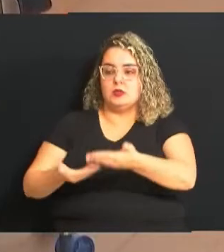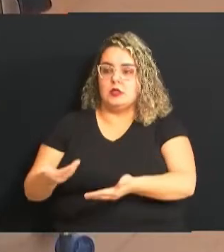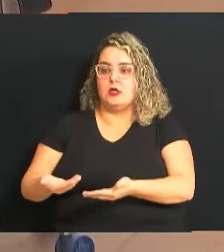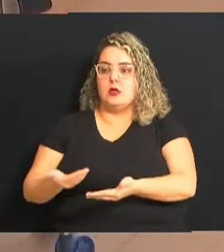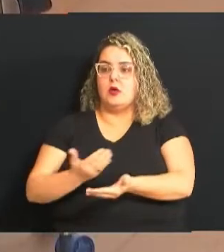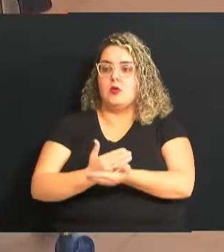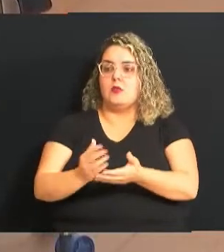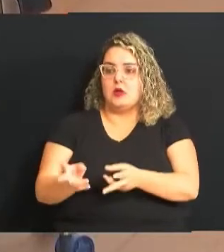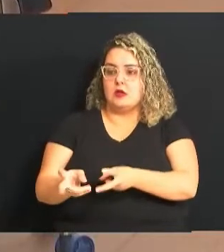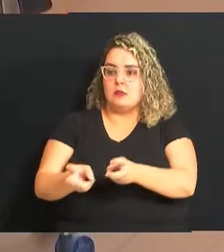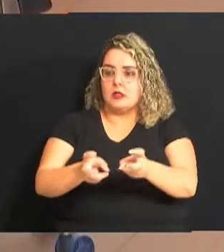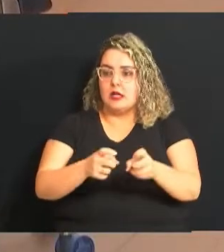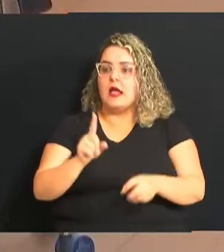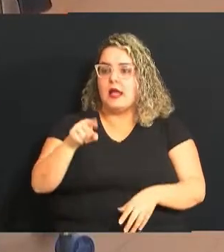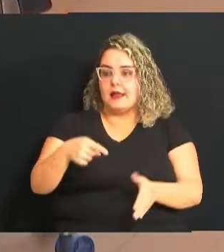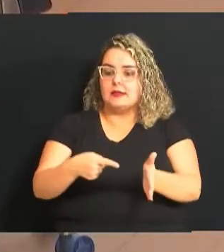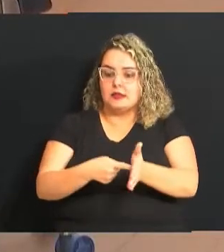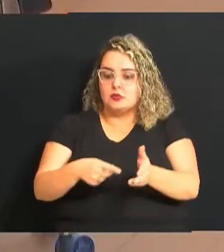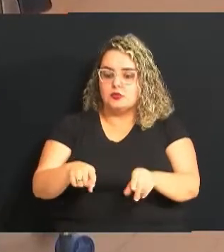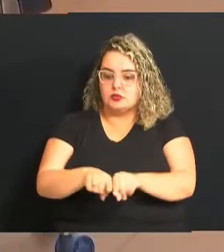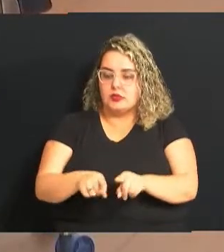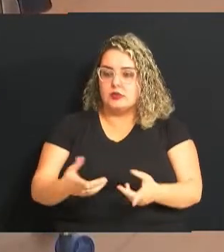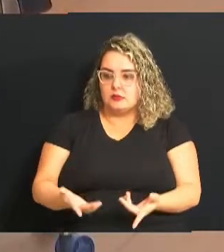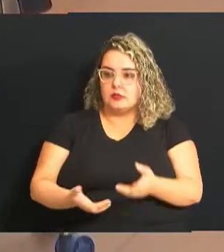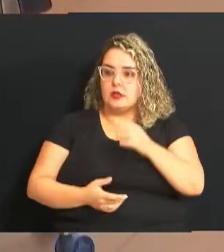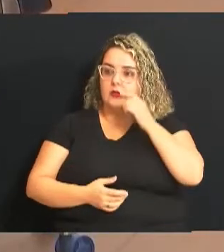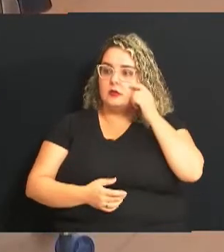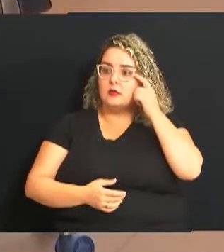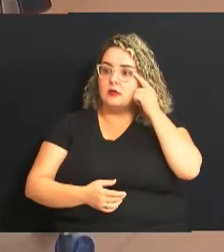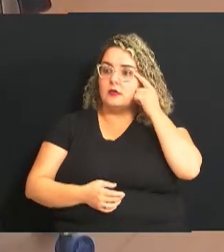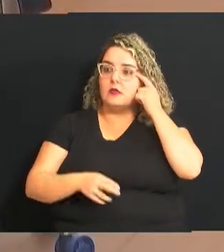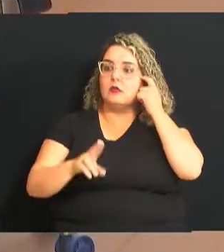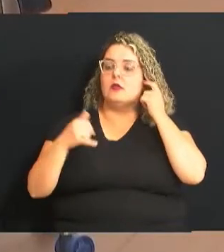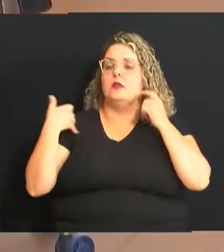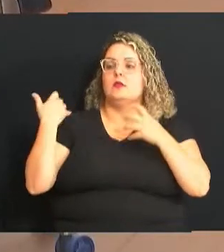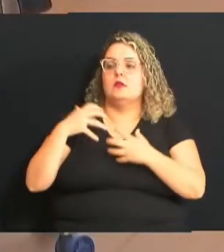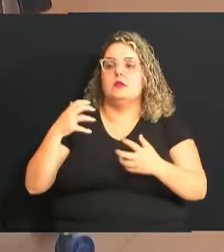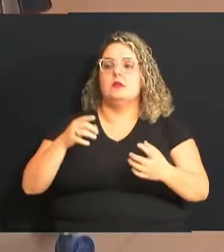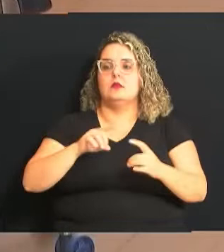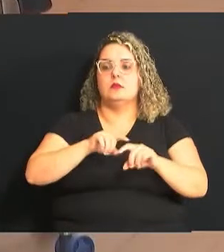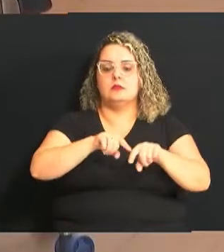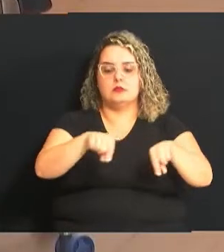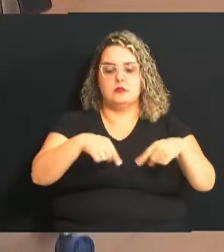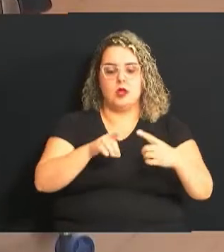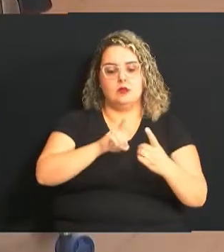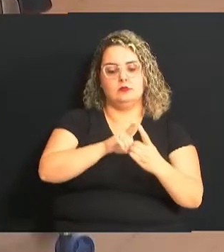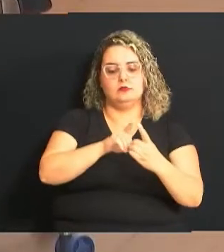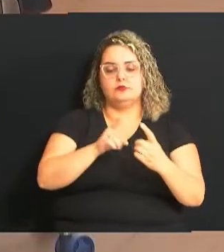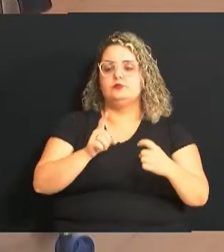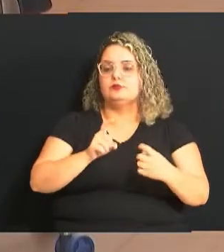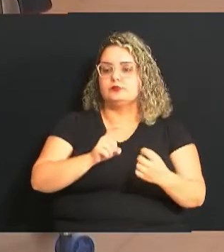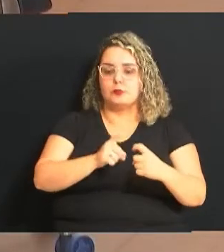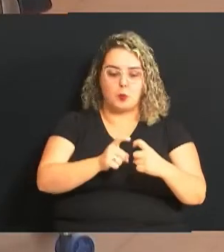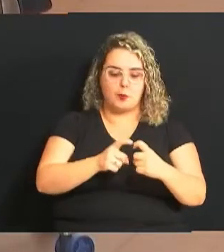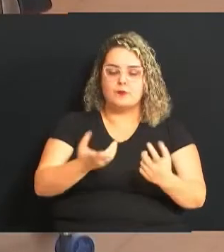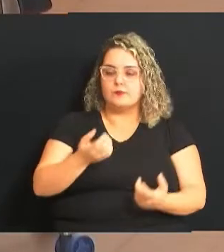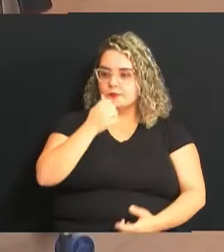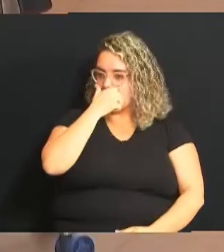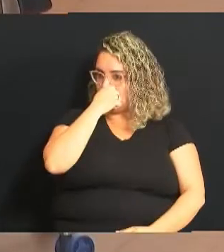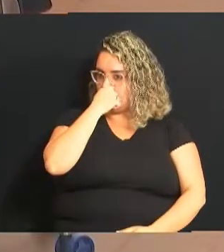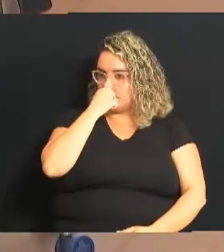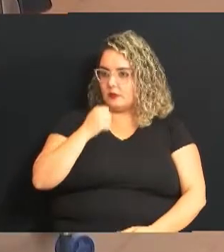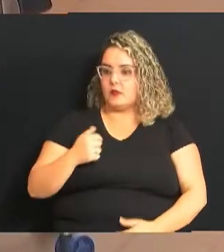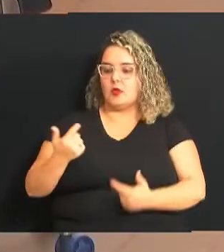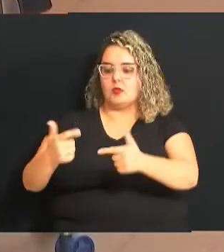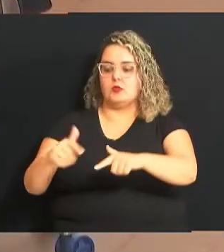perceber? É denúncia também? Ou é aquele idoso que vai passar por uma consulta, ou que vai em algum lugar